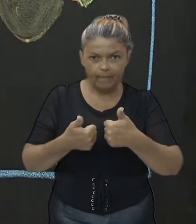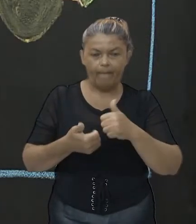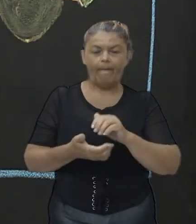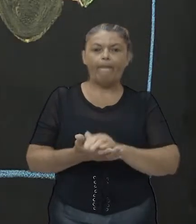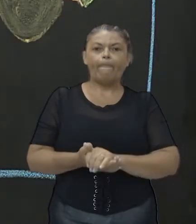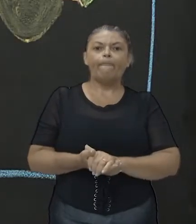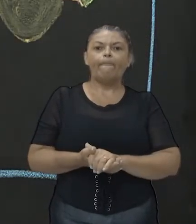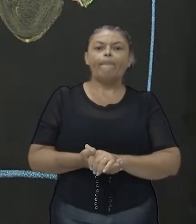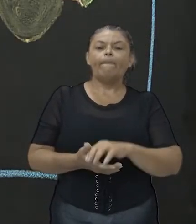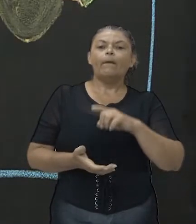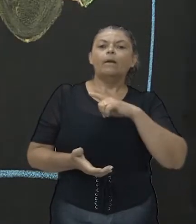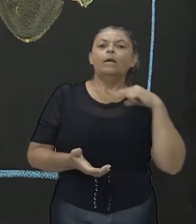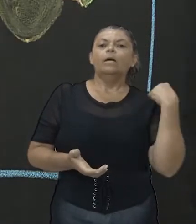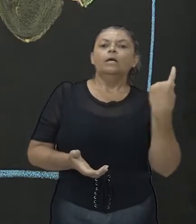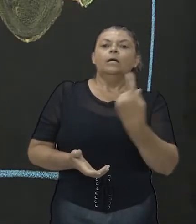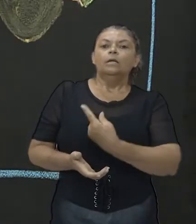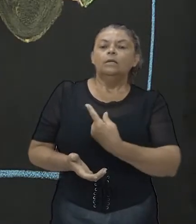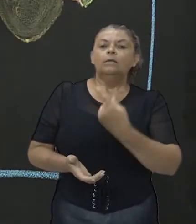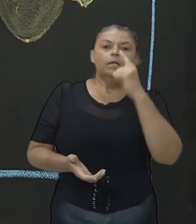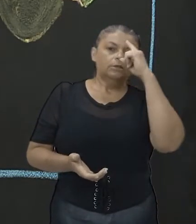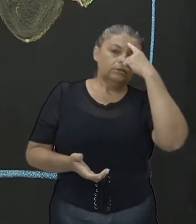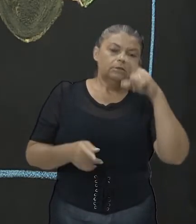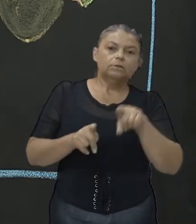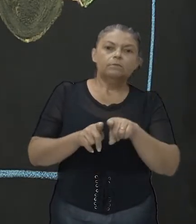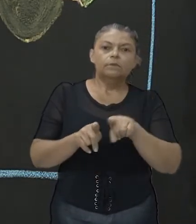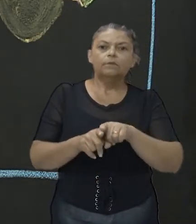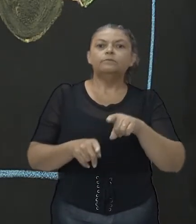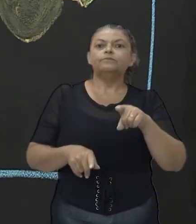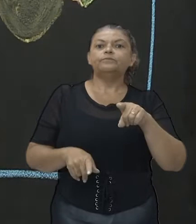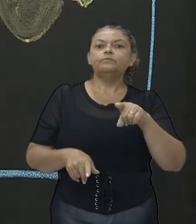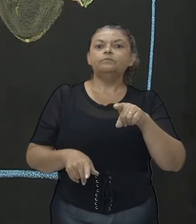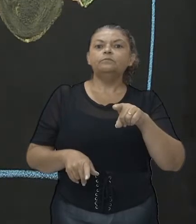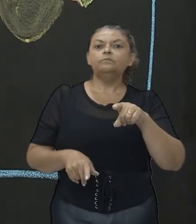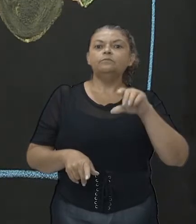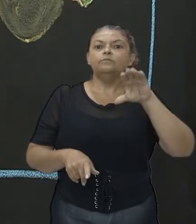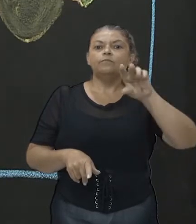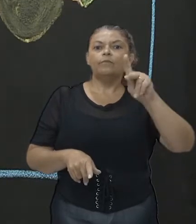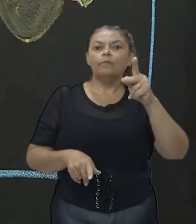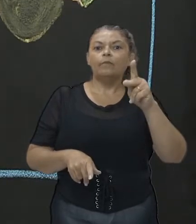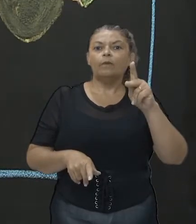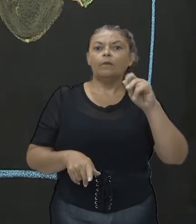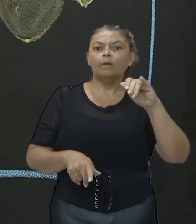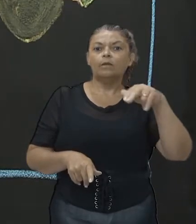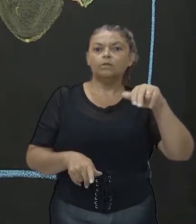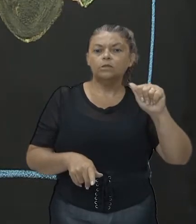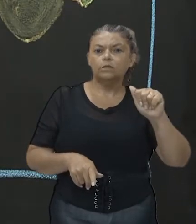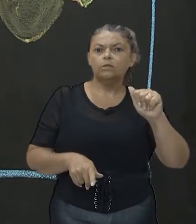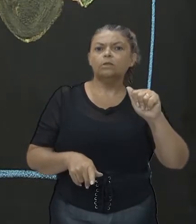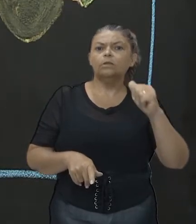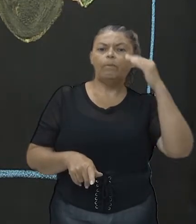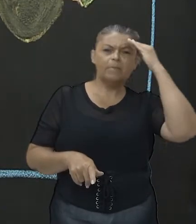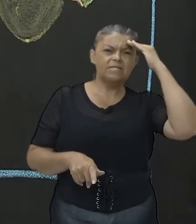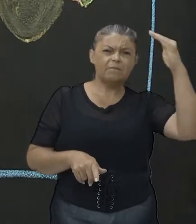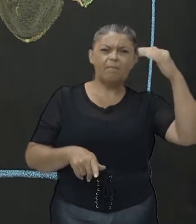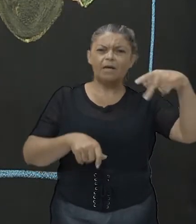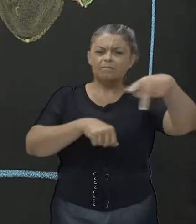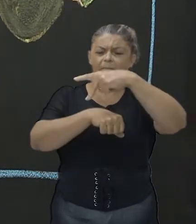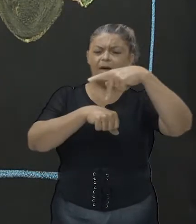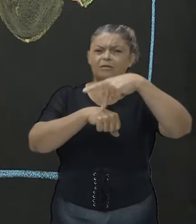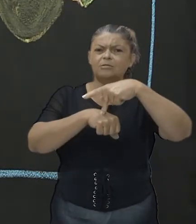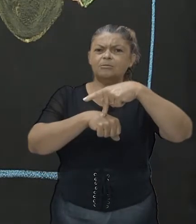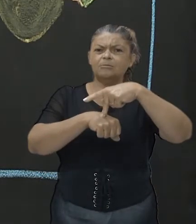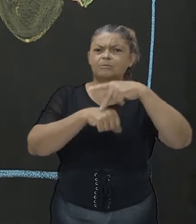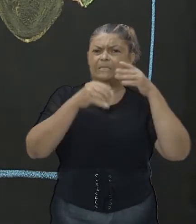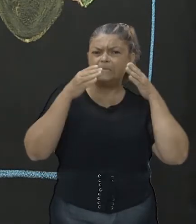sentido, nós temos a China e a Índia como os principais países aí onde temos essa